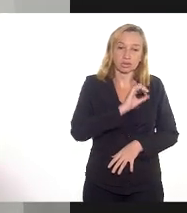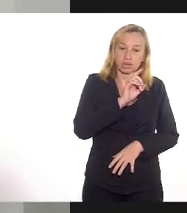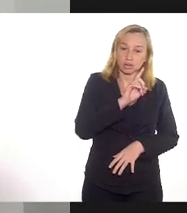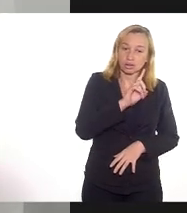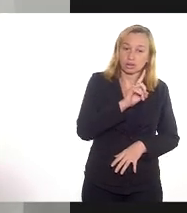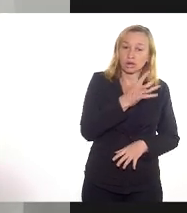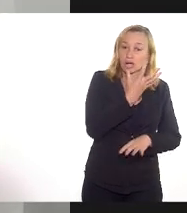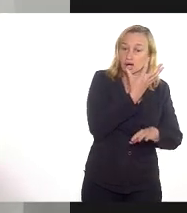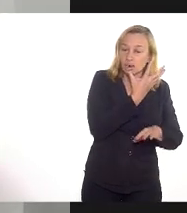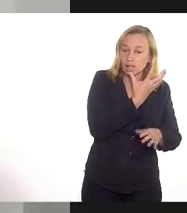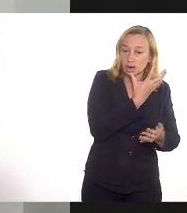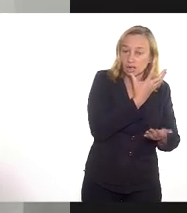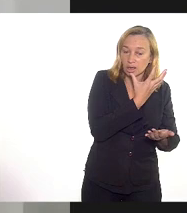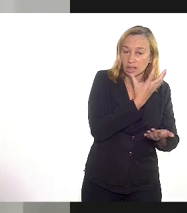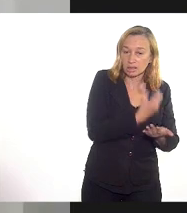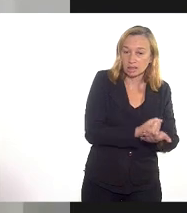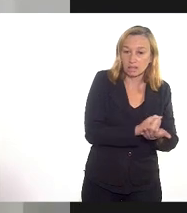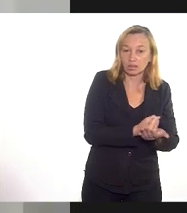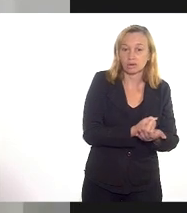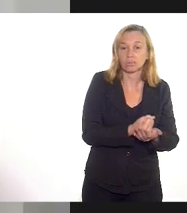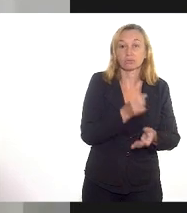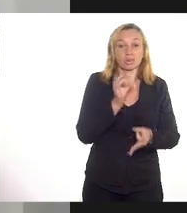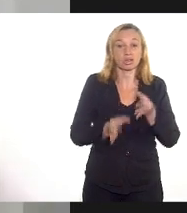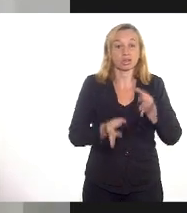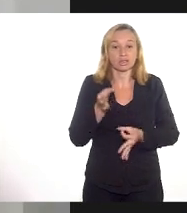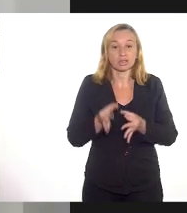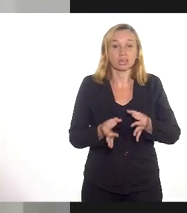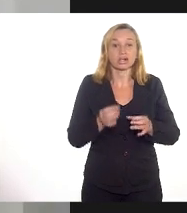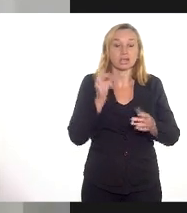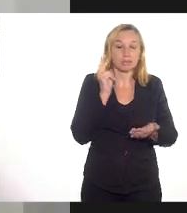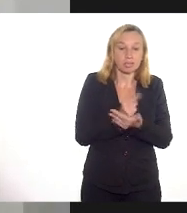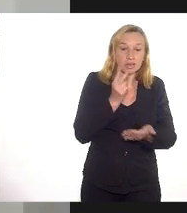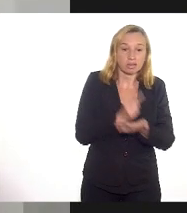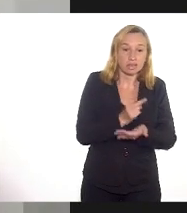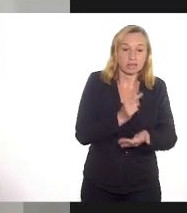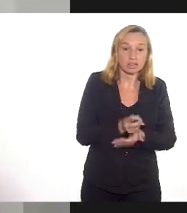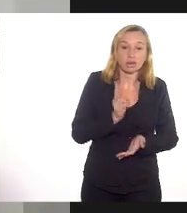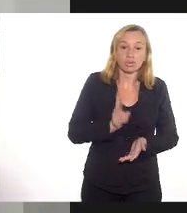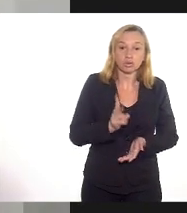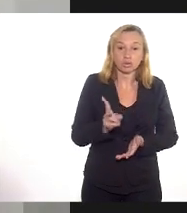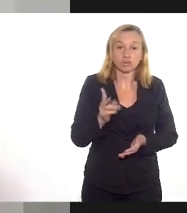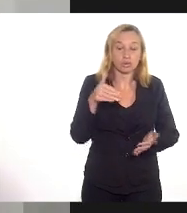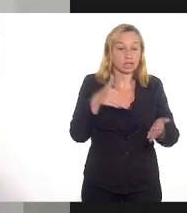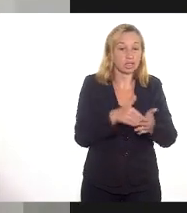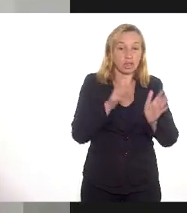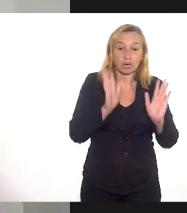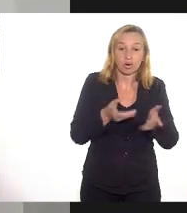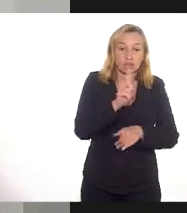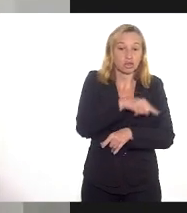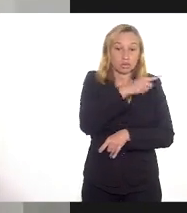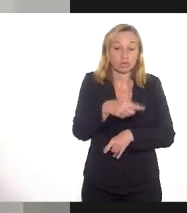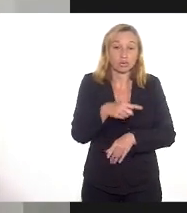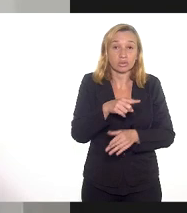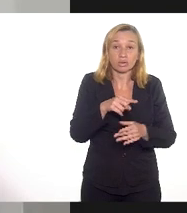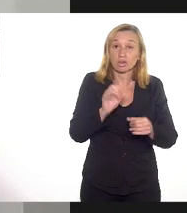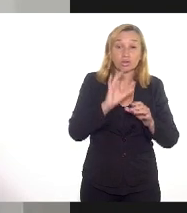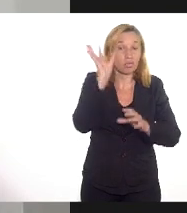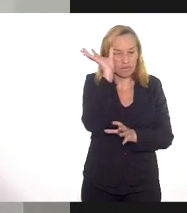foram absolvidos pela justiça e, mesmo assim, permanecem excluídos até hoje e ninguém deu jeito